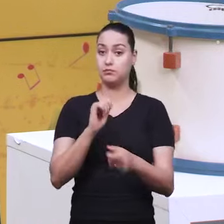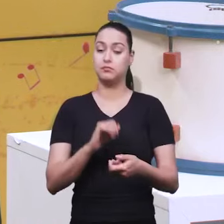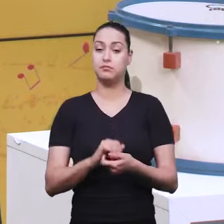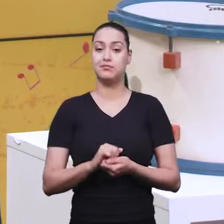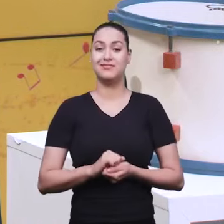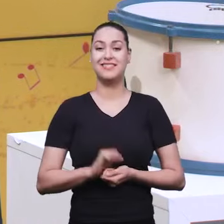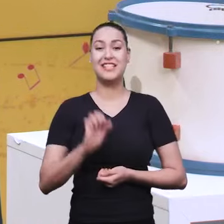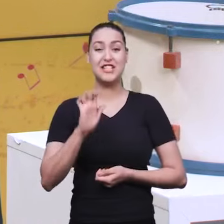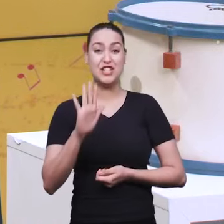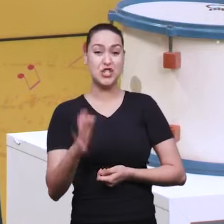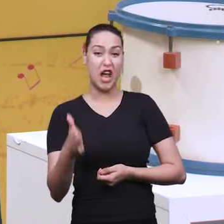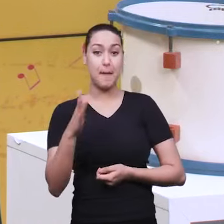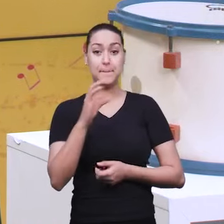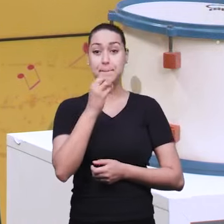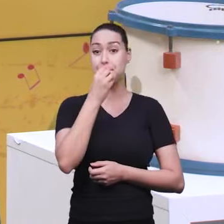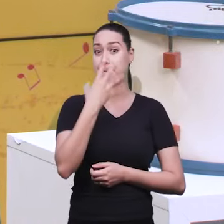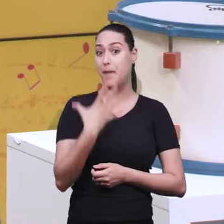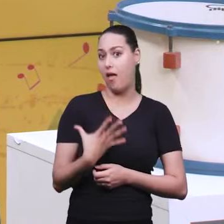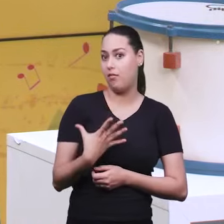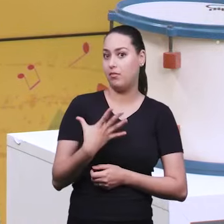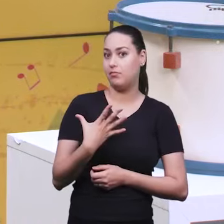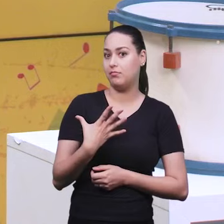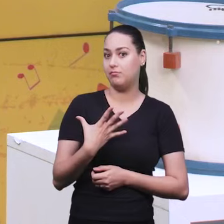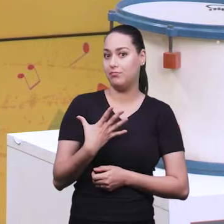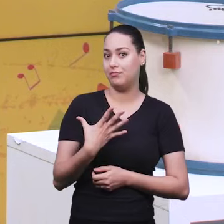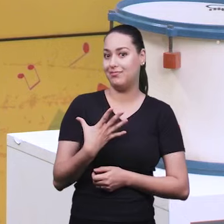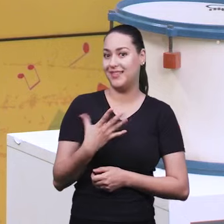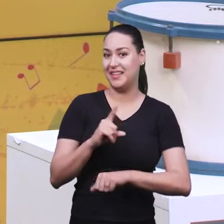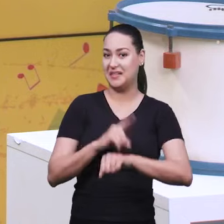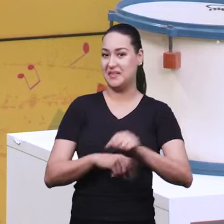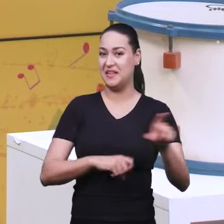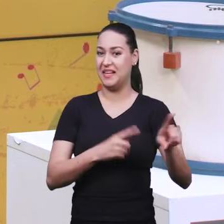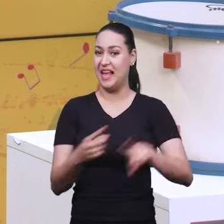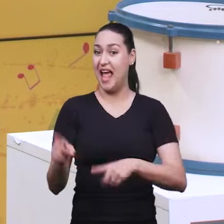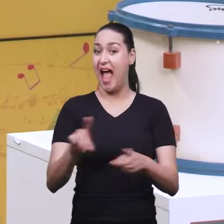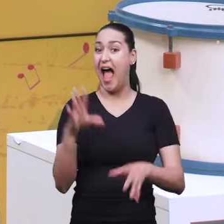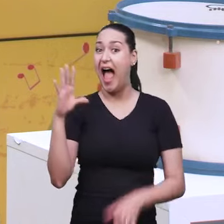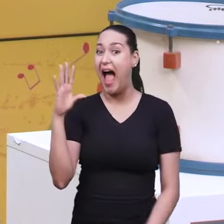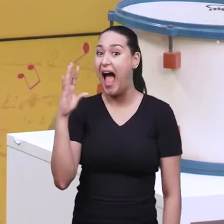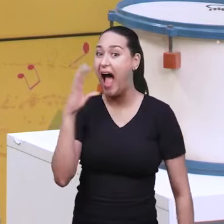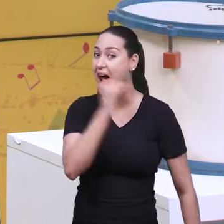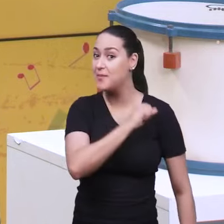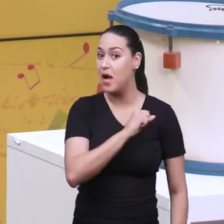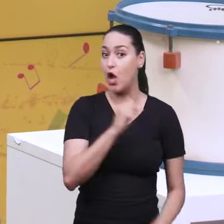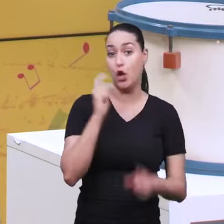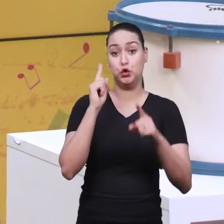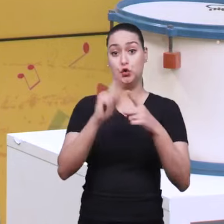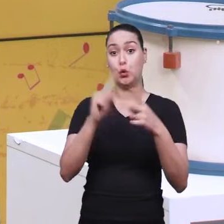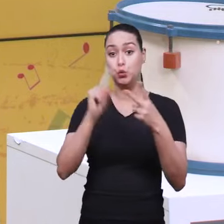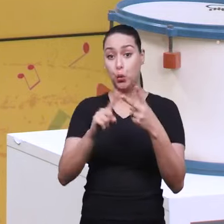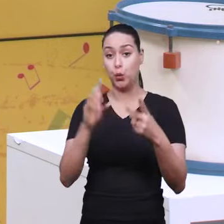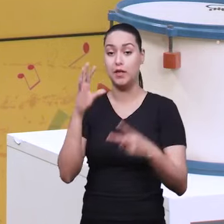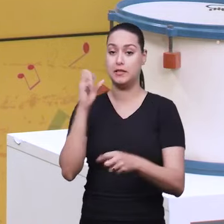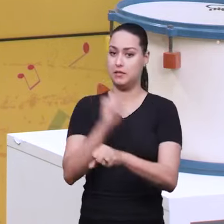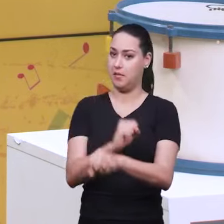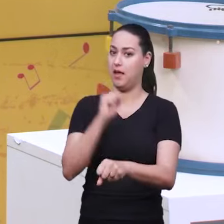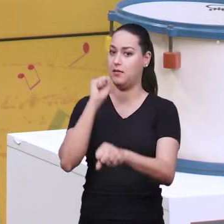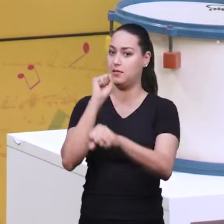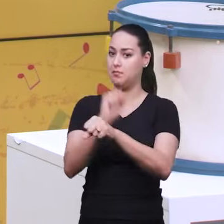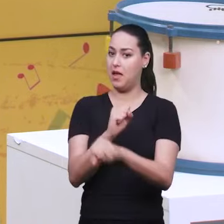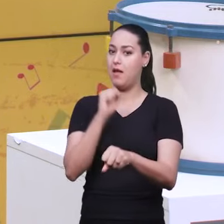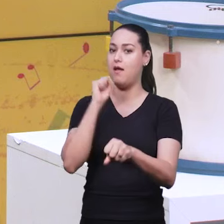bem. O segundo já está na palavrinha bem. E agora nós vamos entrar naquele ritmo que toca